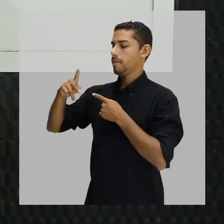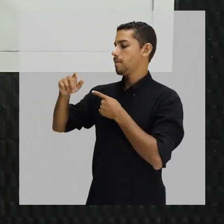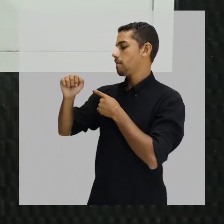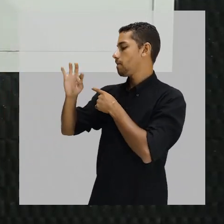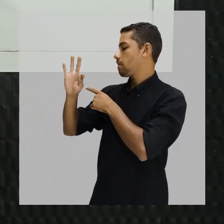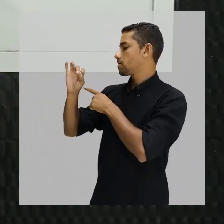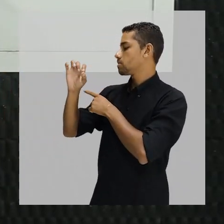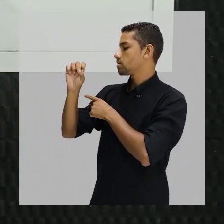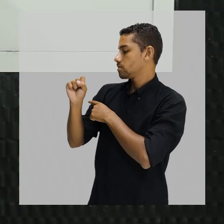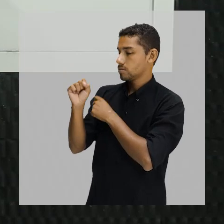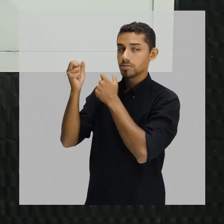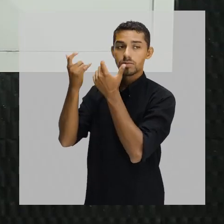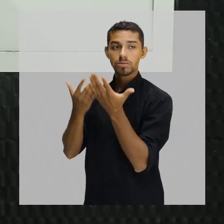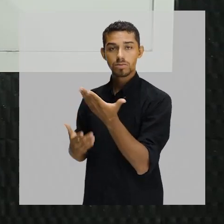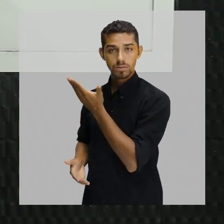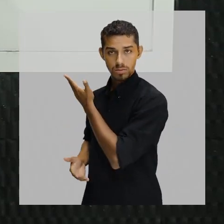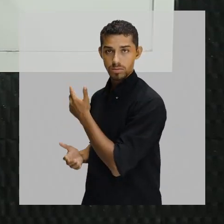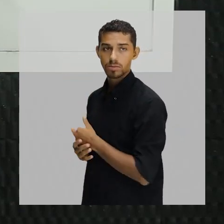pathos. Olha só.